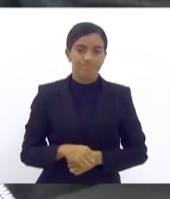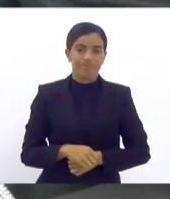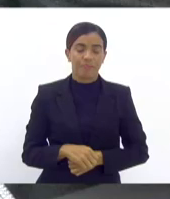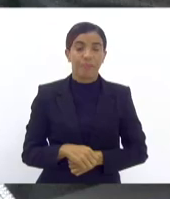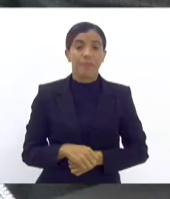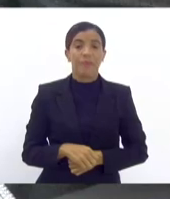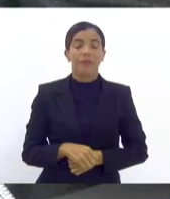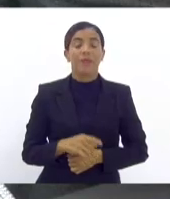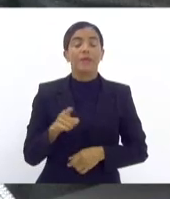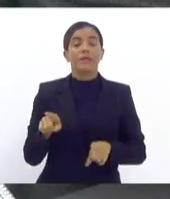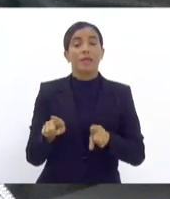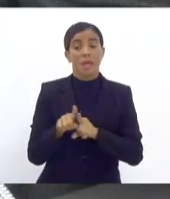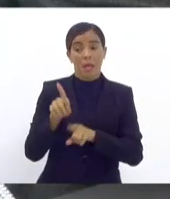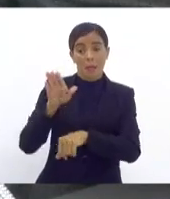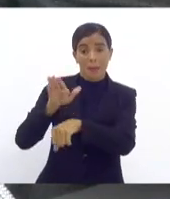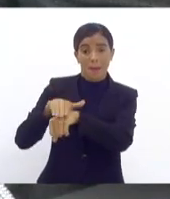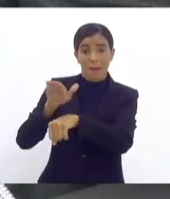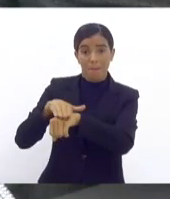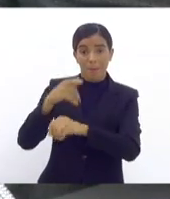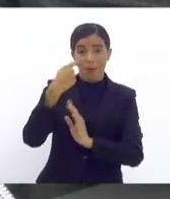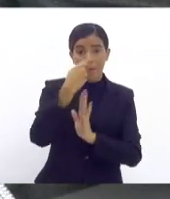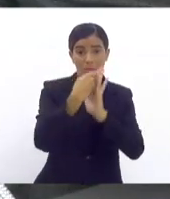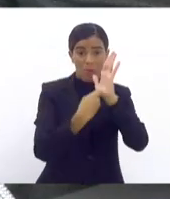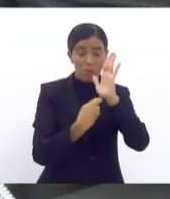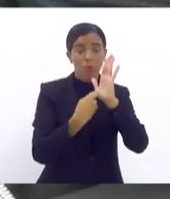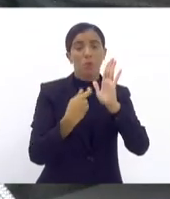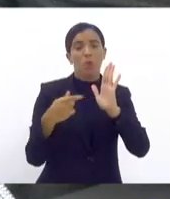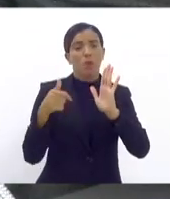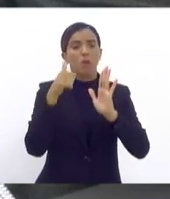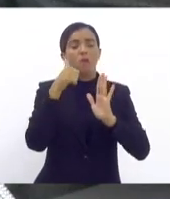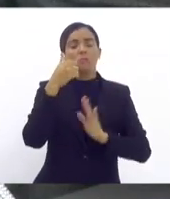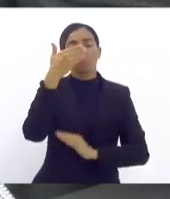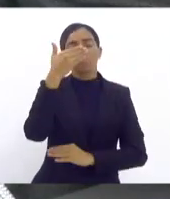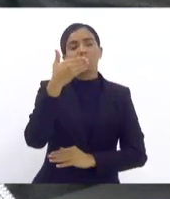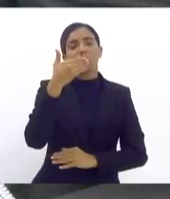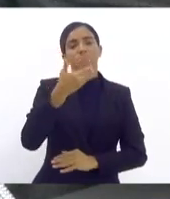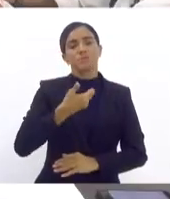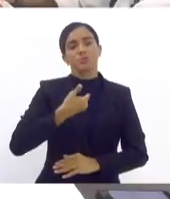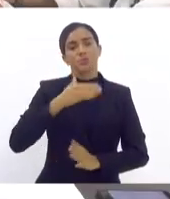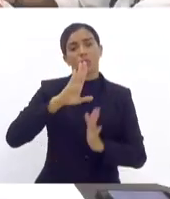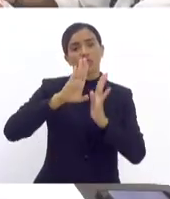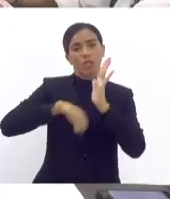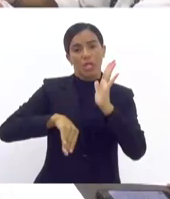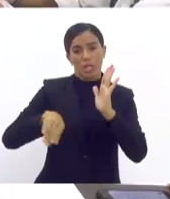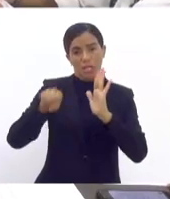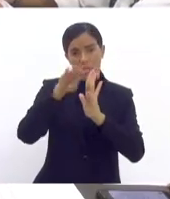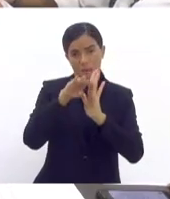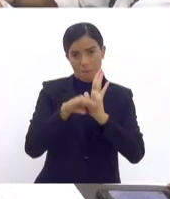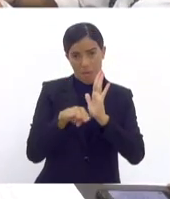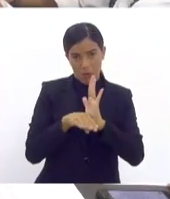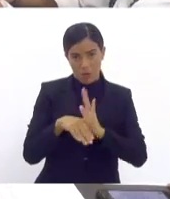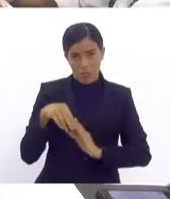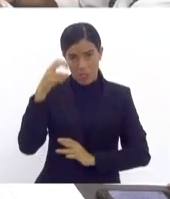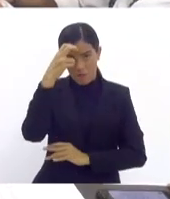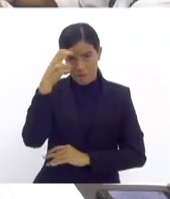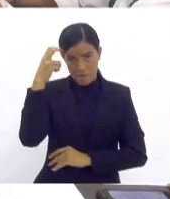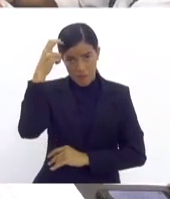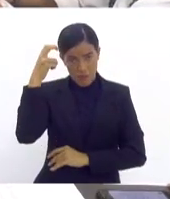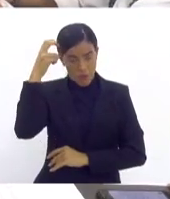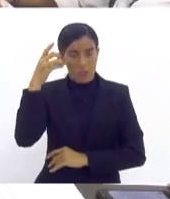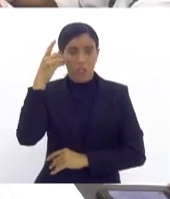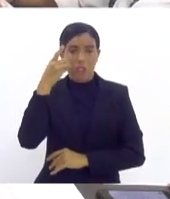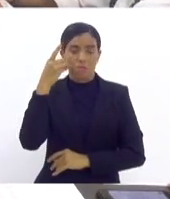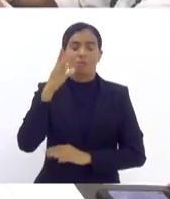A própria autora, deputada Verônica, pediu a retirada do 74. Então, vamos votar em bloco o 72,